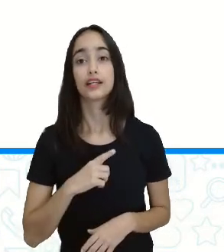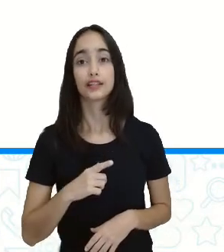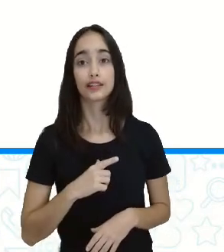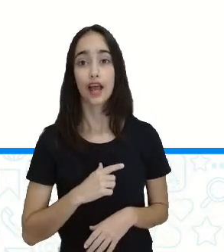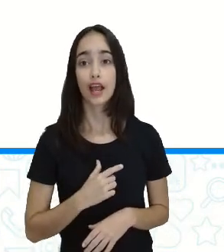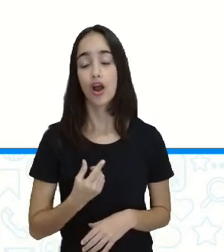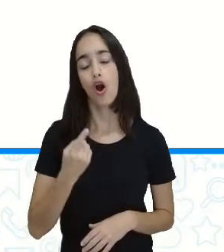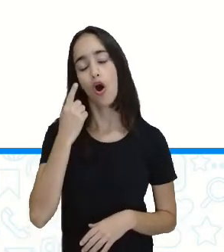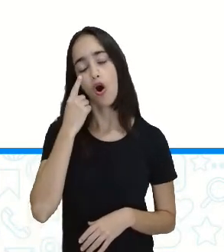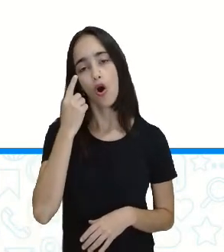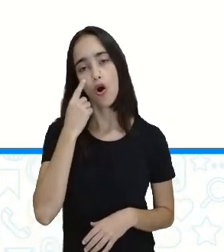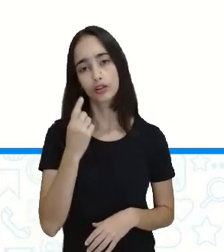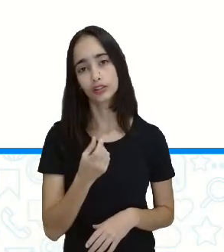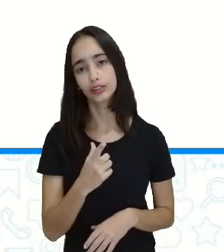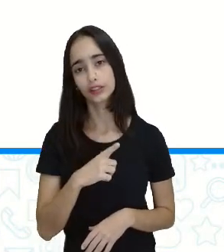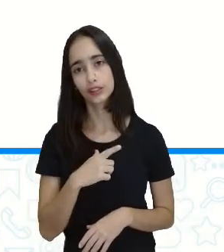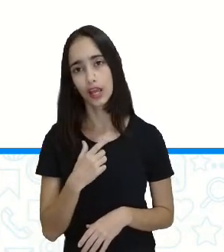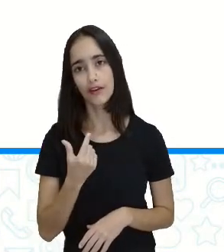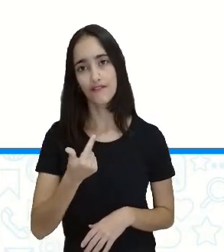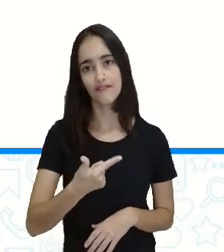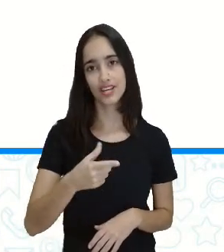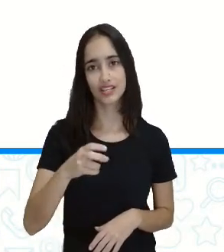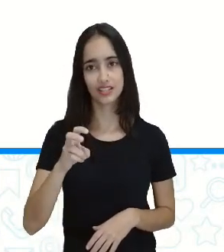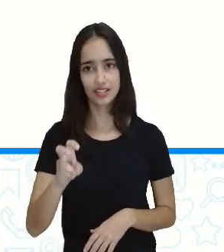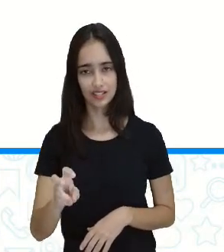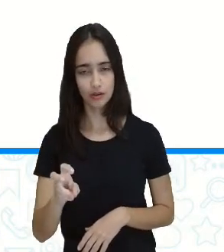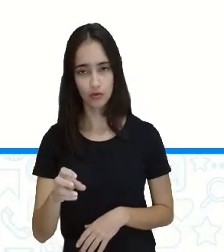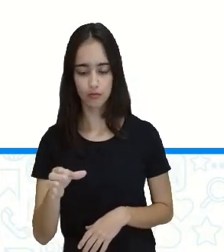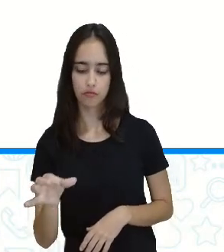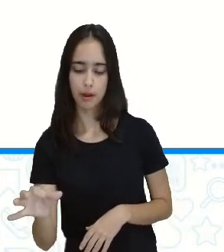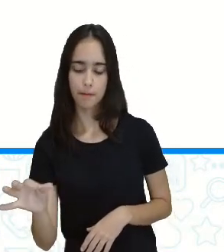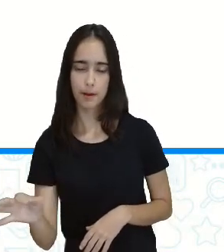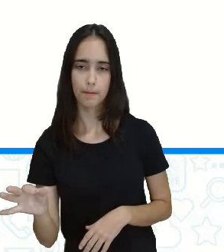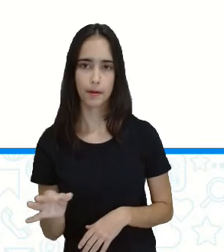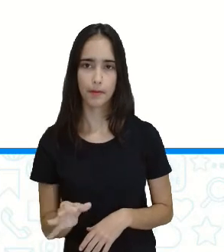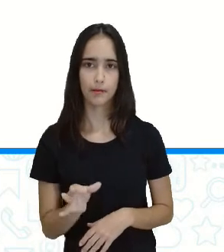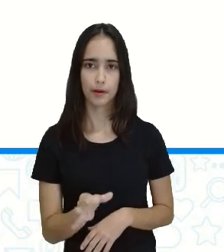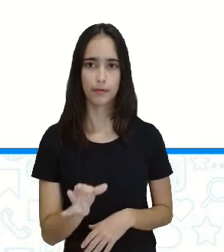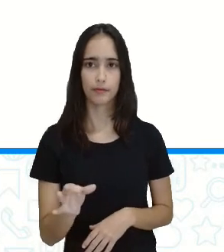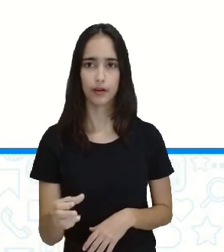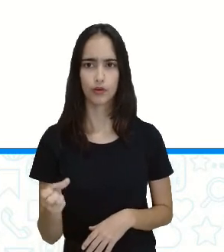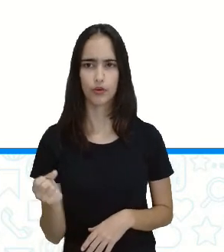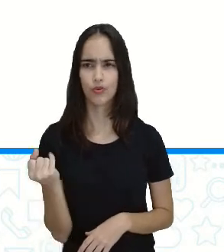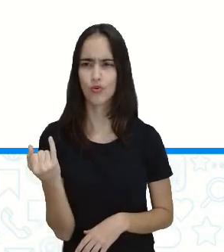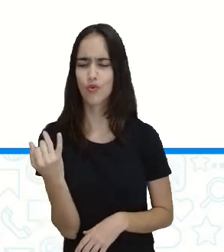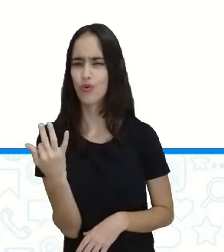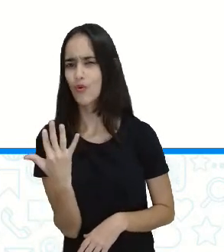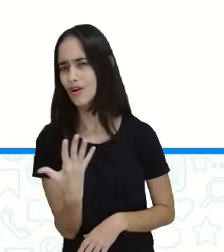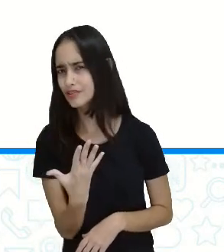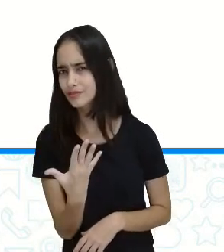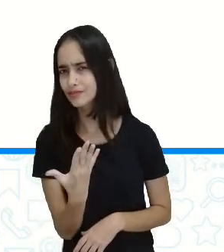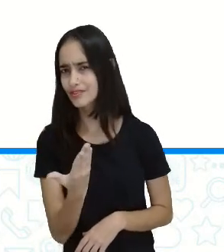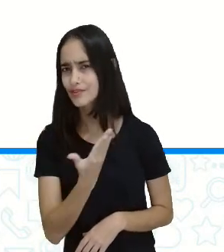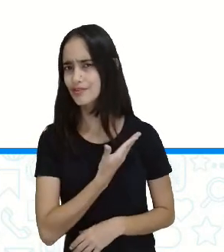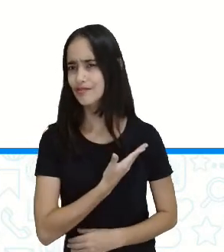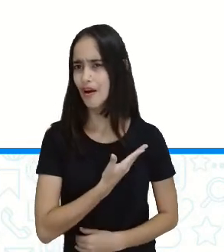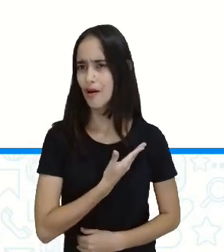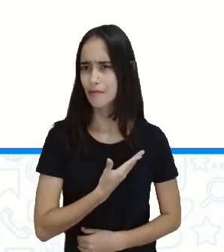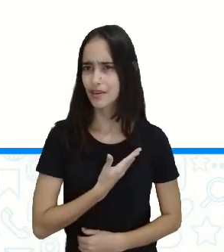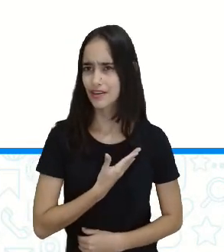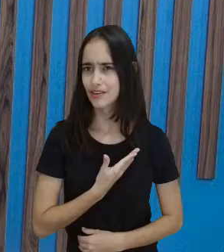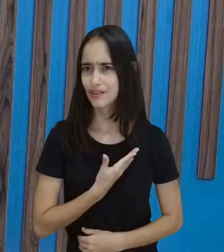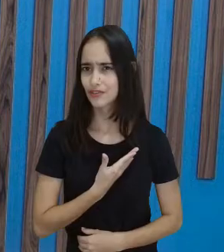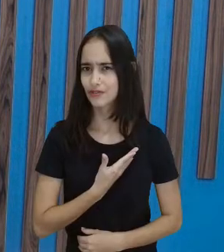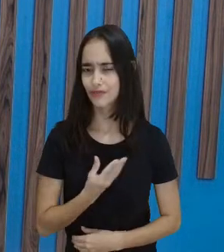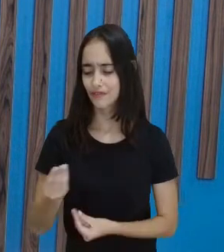para cada um. Quantos amigos vão receber essas bolas? Como é que vocês resolvem essa situação,